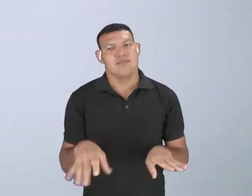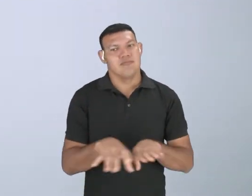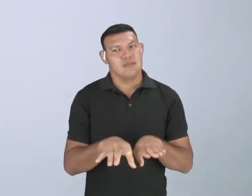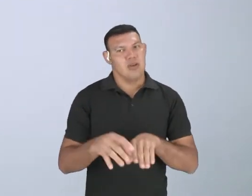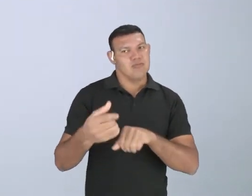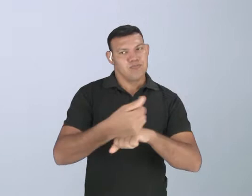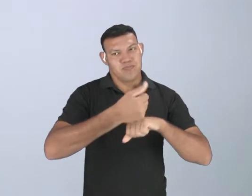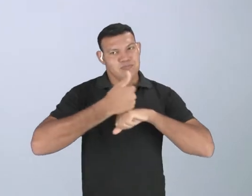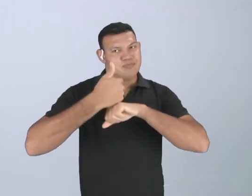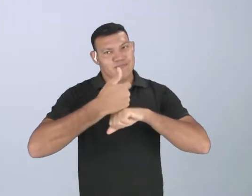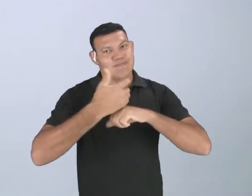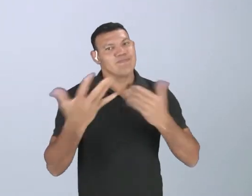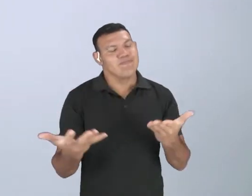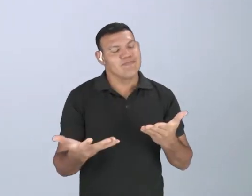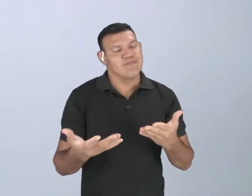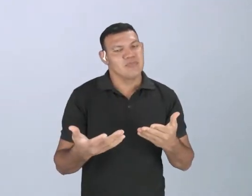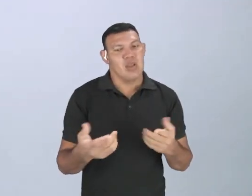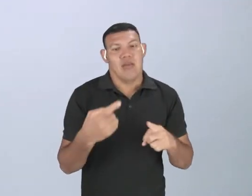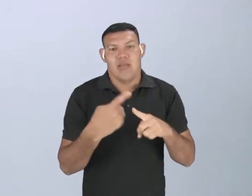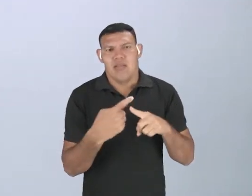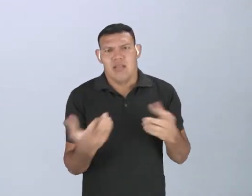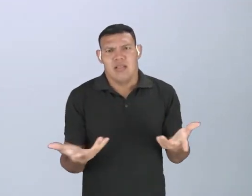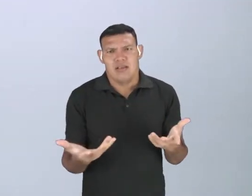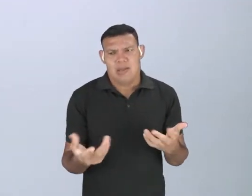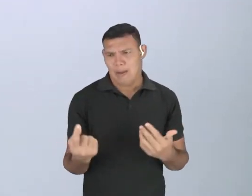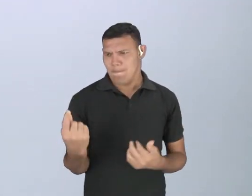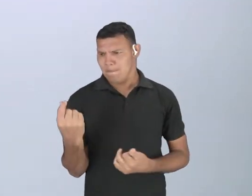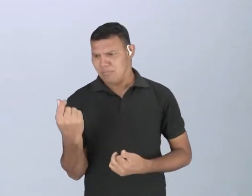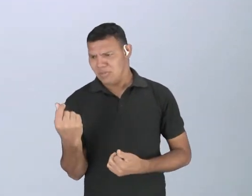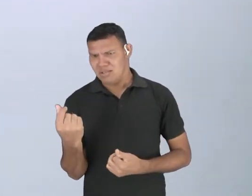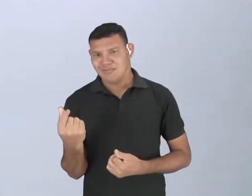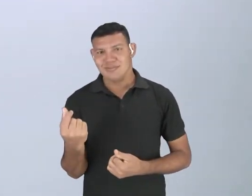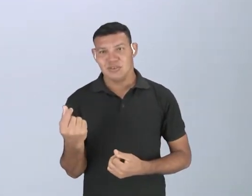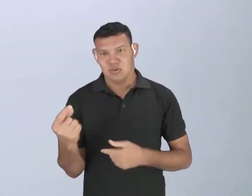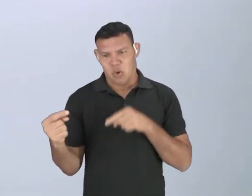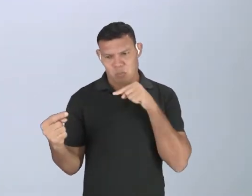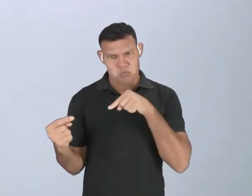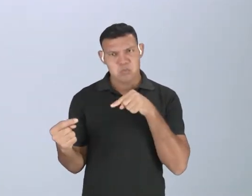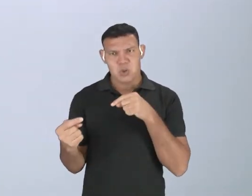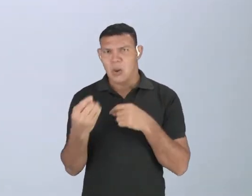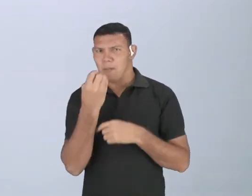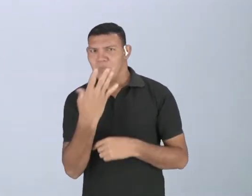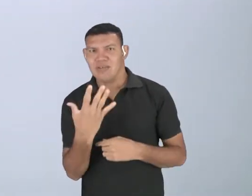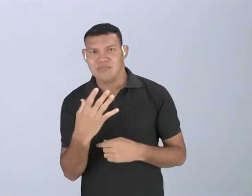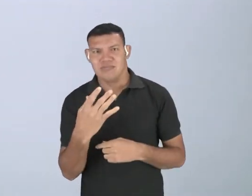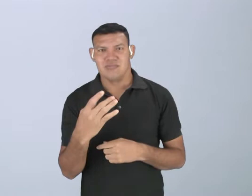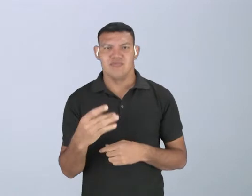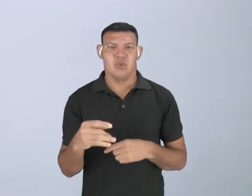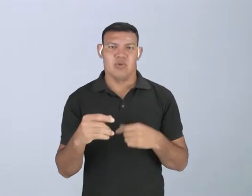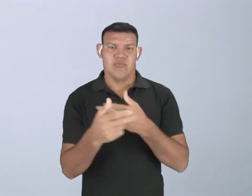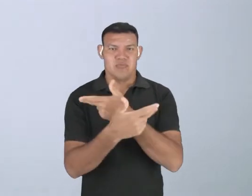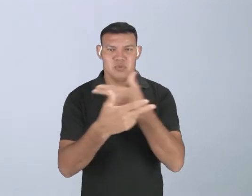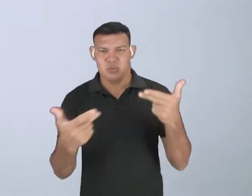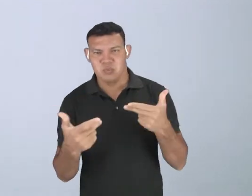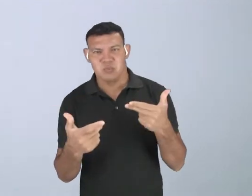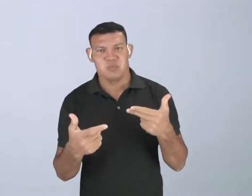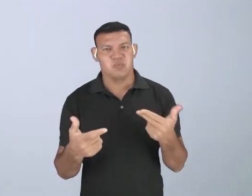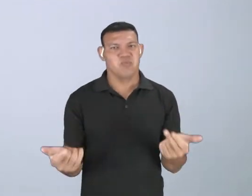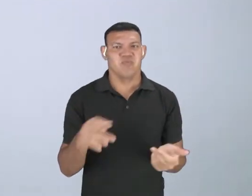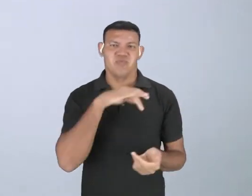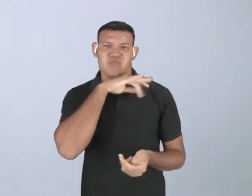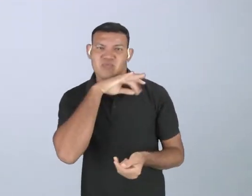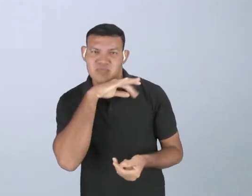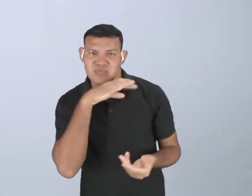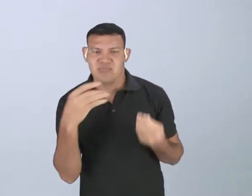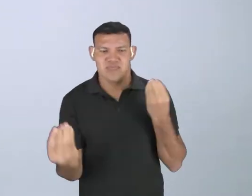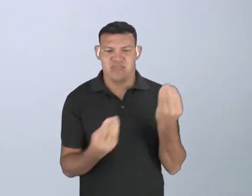o menor preço e não ter qualidade. Você compra um objeto e com poucos dias ele quebra. Então, isso não vai lhe dar